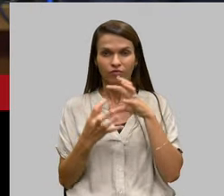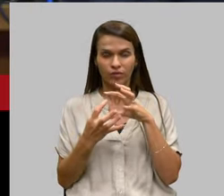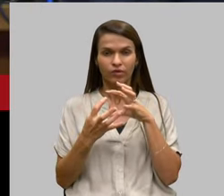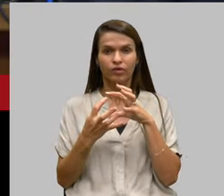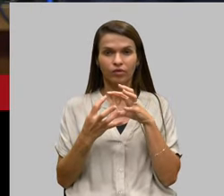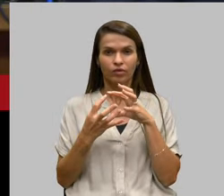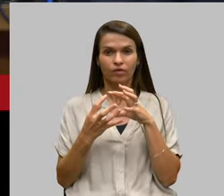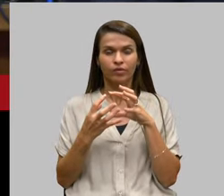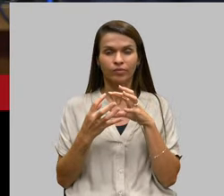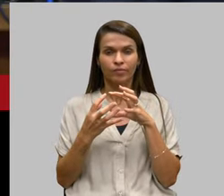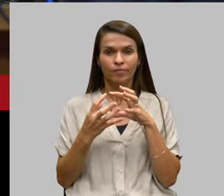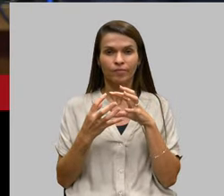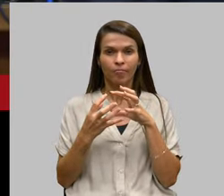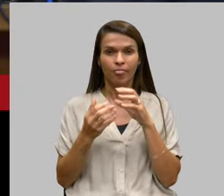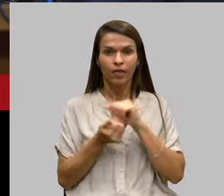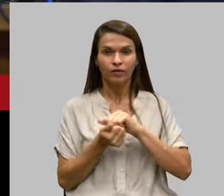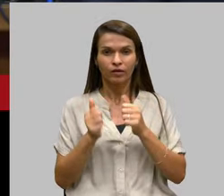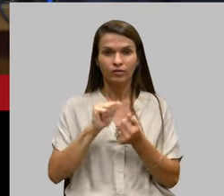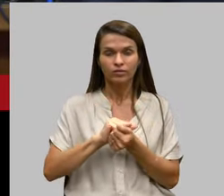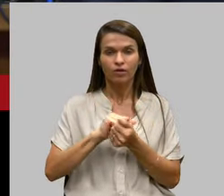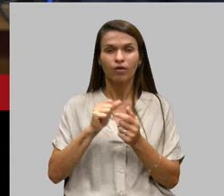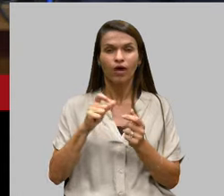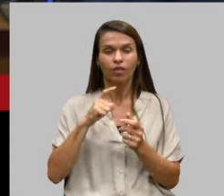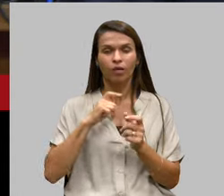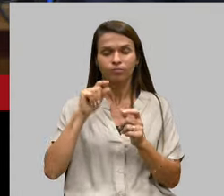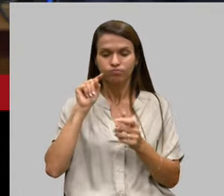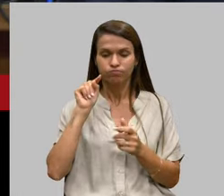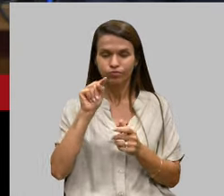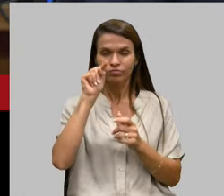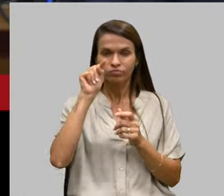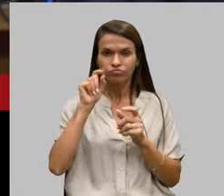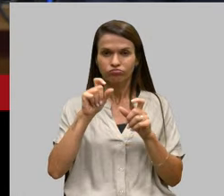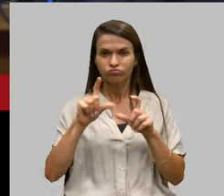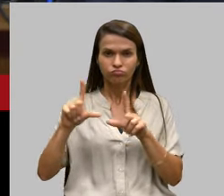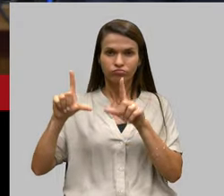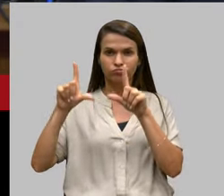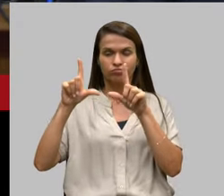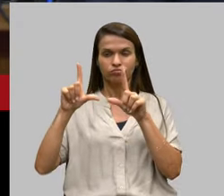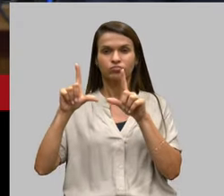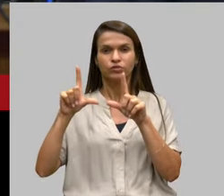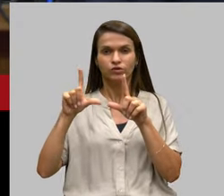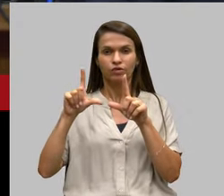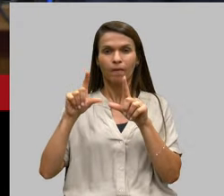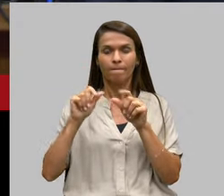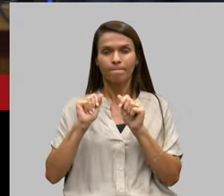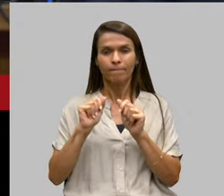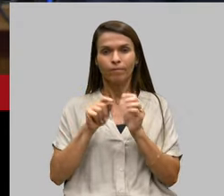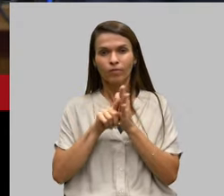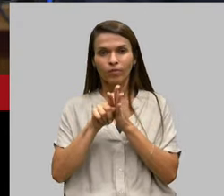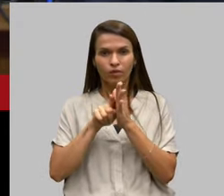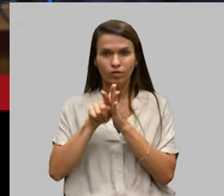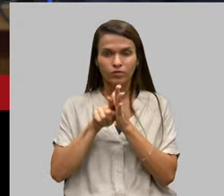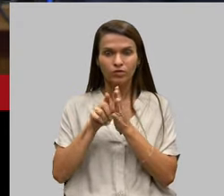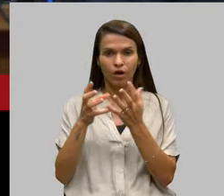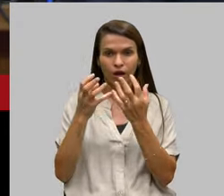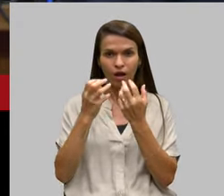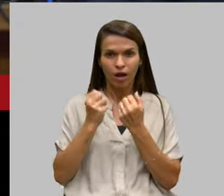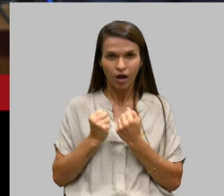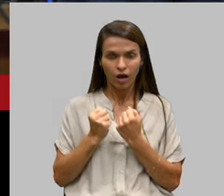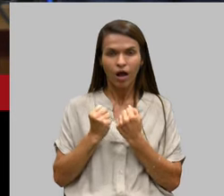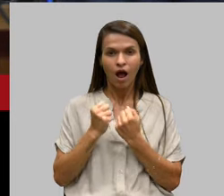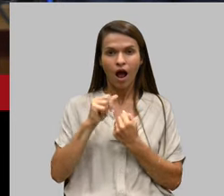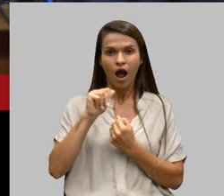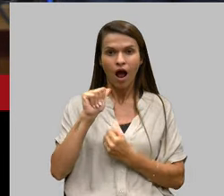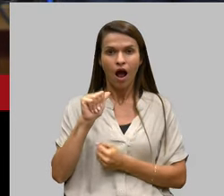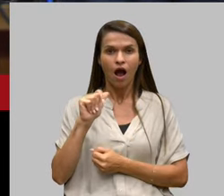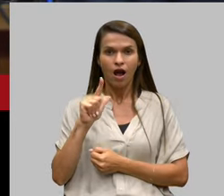à reforma também cai no painel então um painel vocês podem consultar os entes que já adequaram as alíquotas de contribuição os